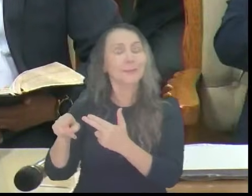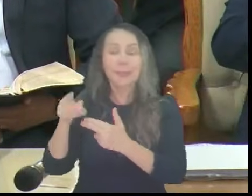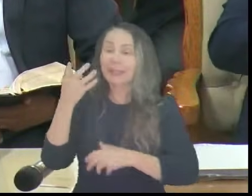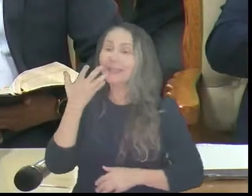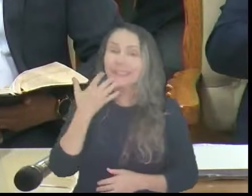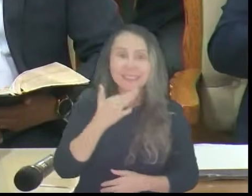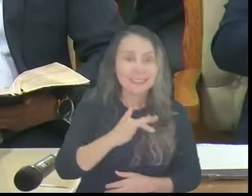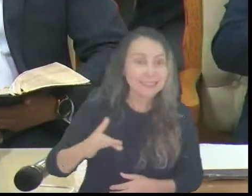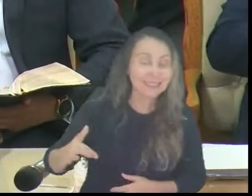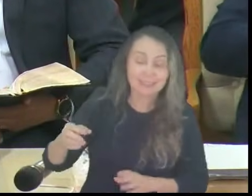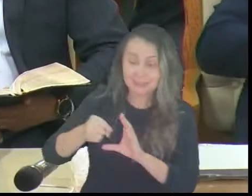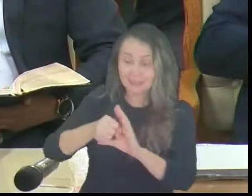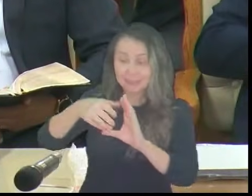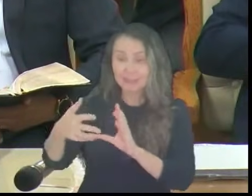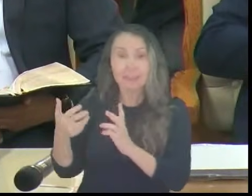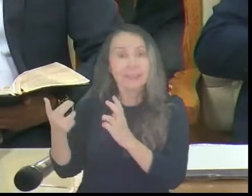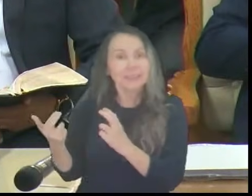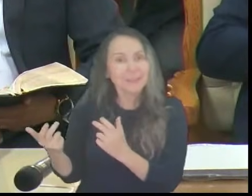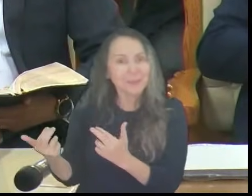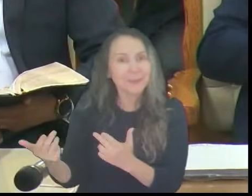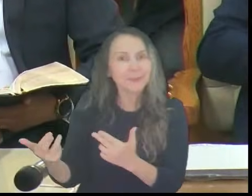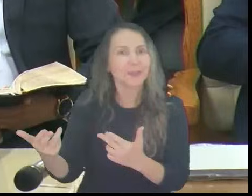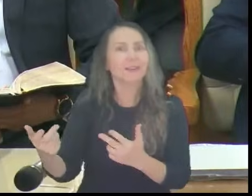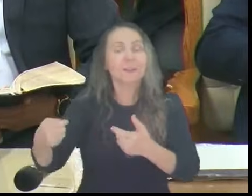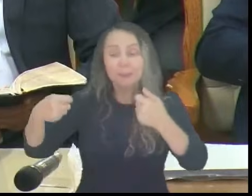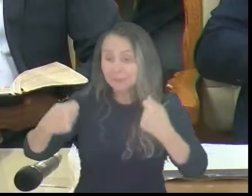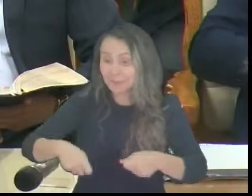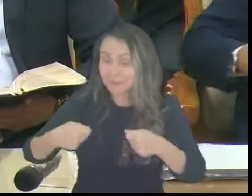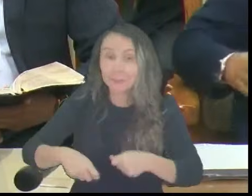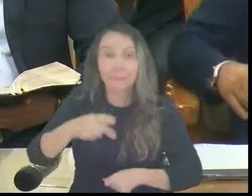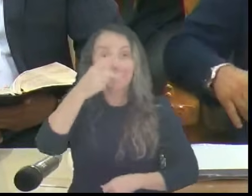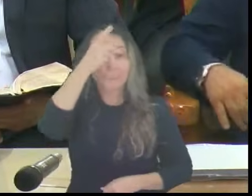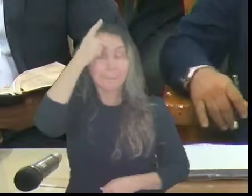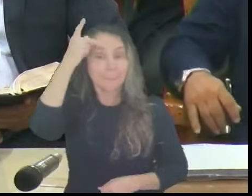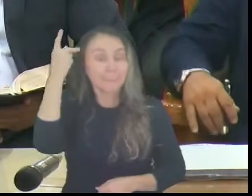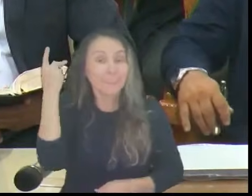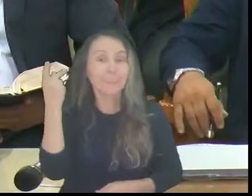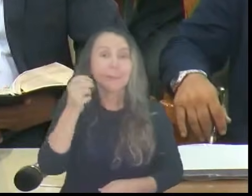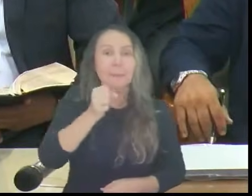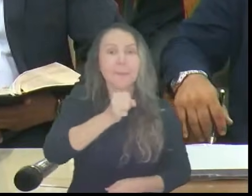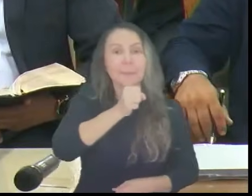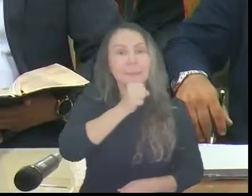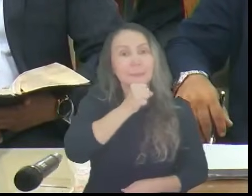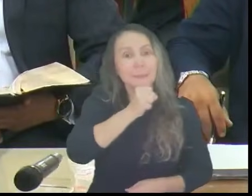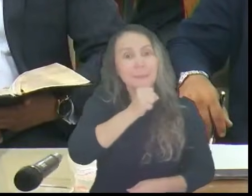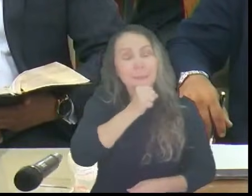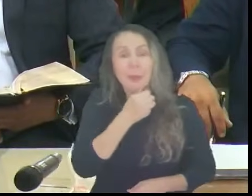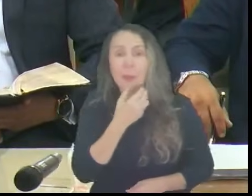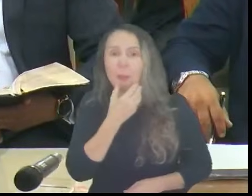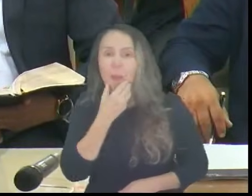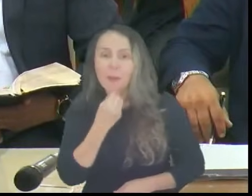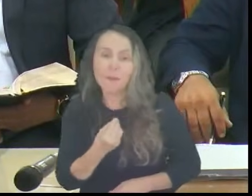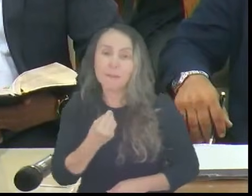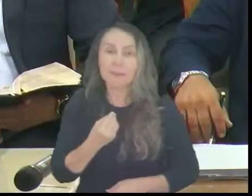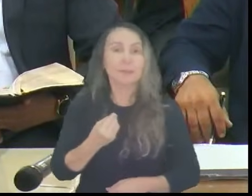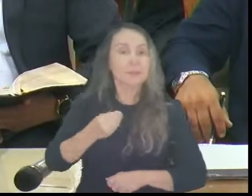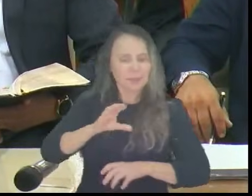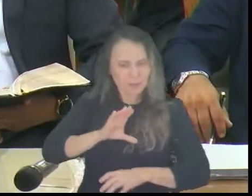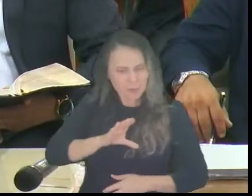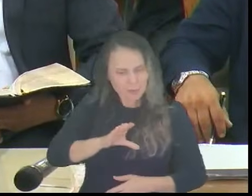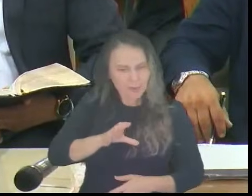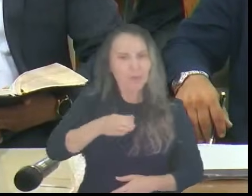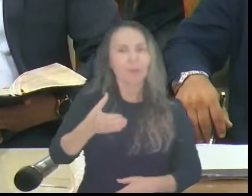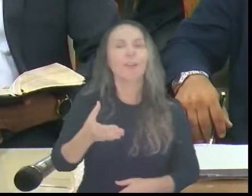jeito. Nós estamos precisando de senhores desse jeito. Corajosos,